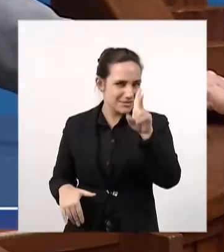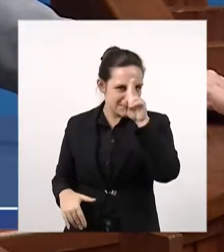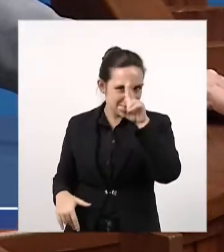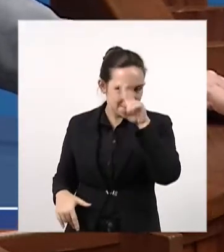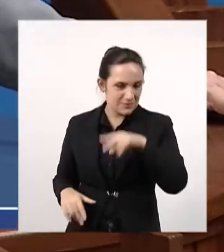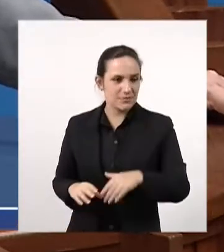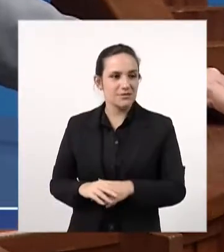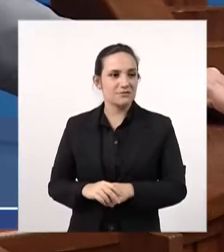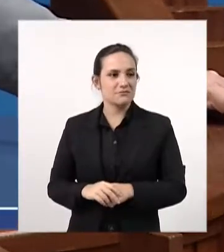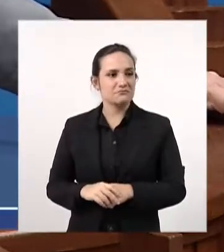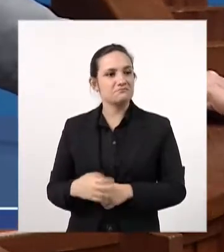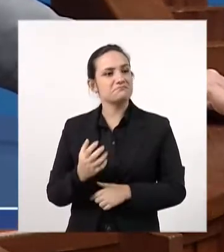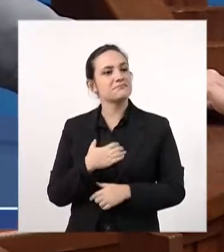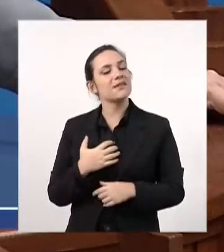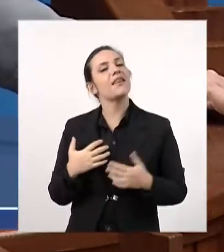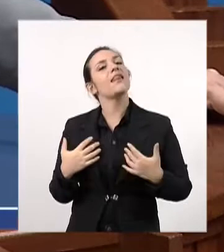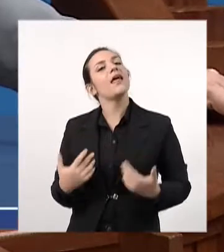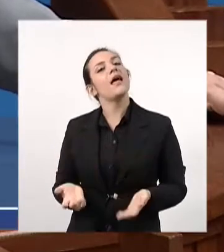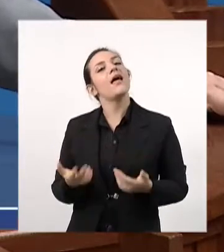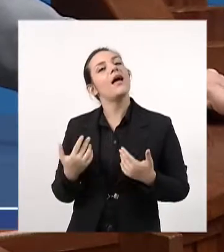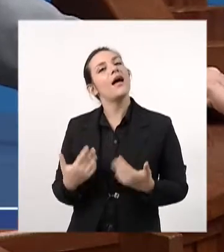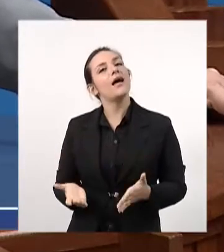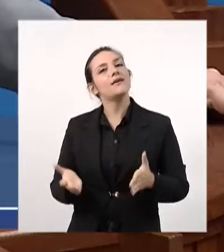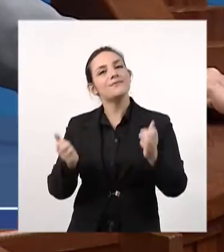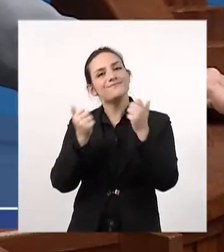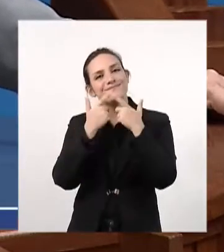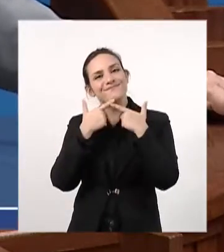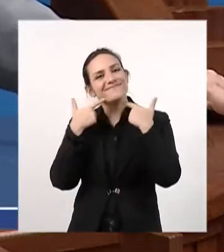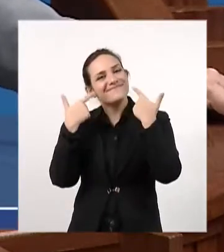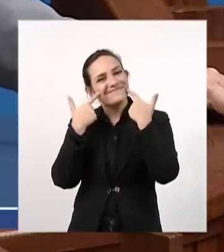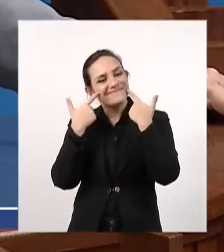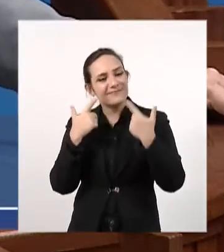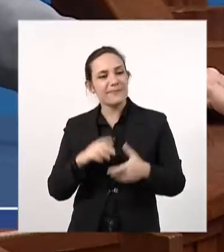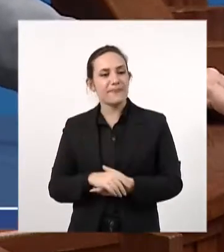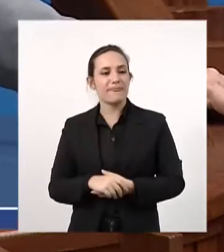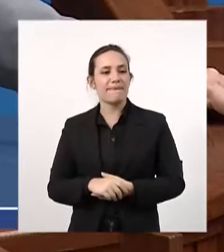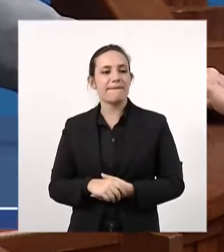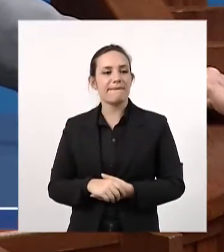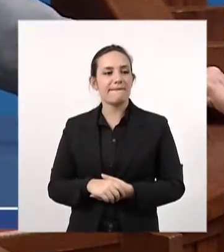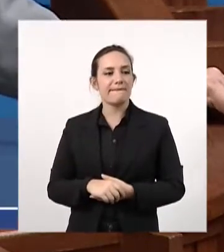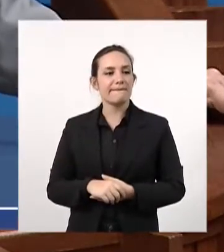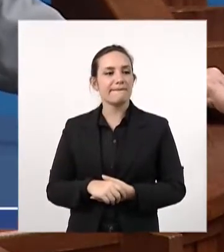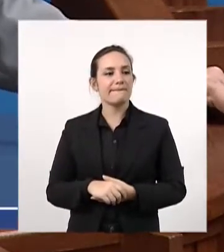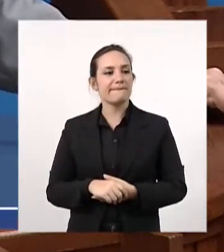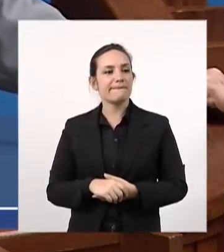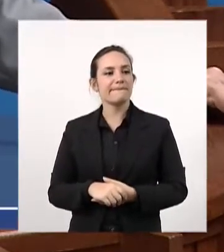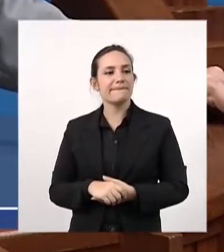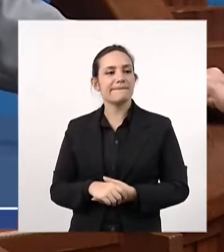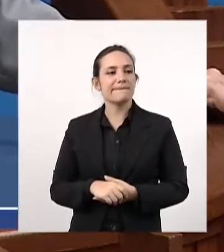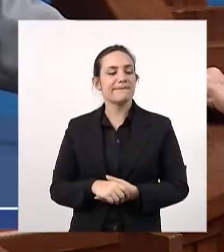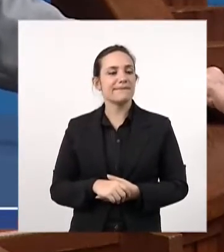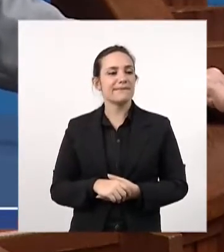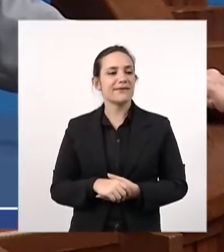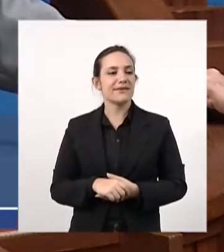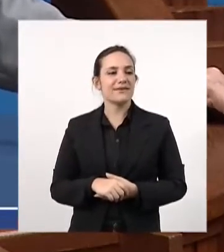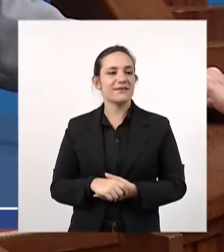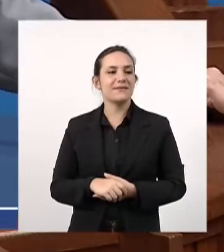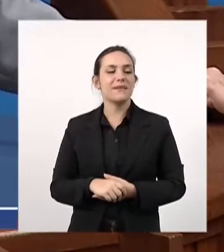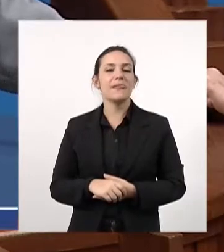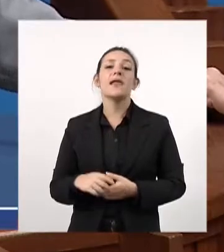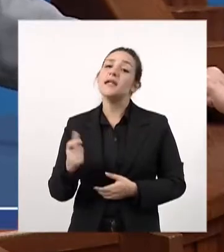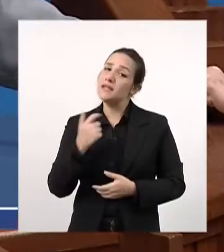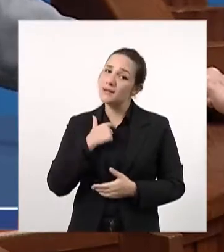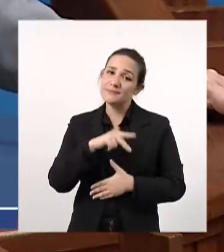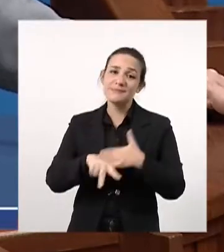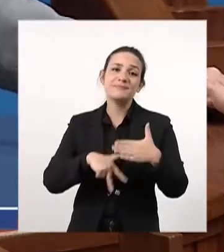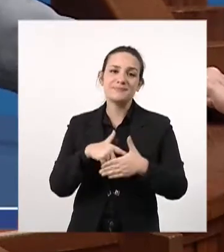estava leve, com um sorriso largo. E eu chego a essa tribuna